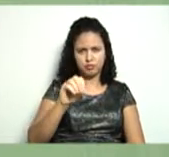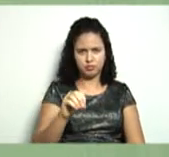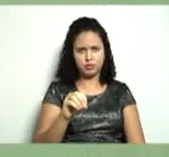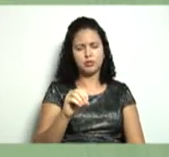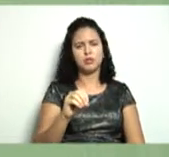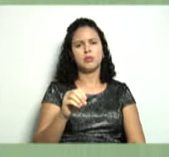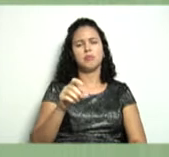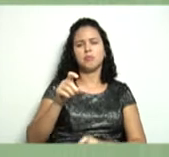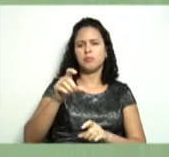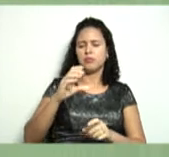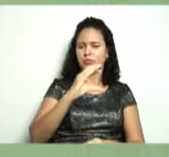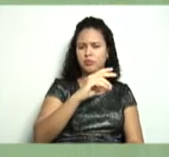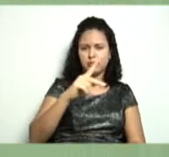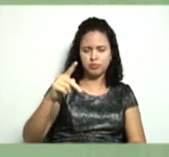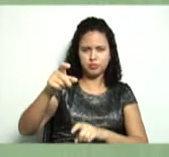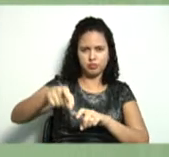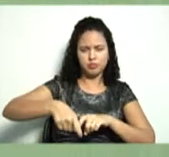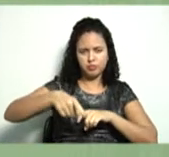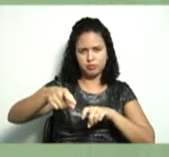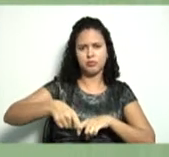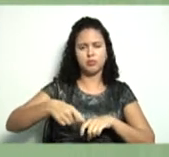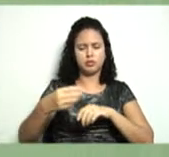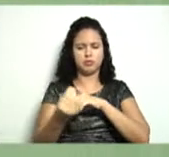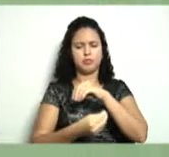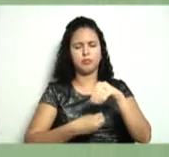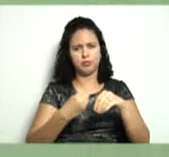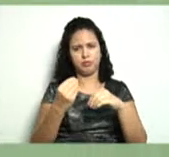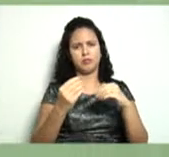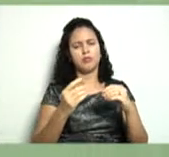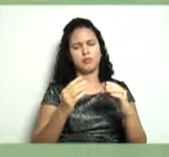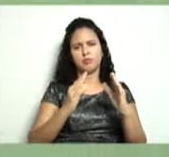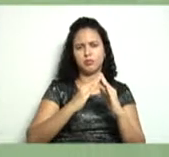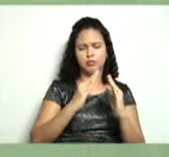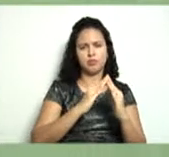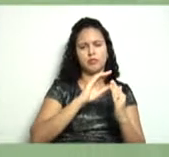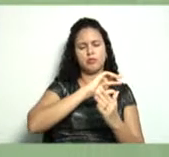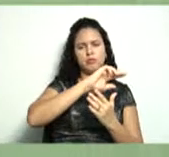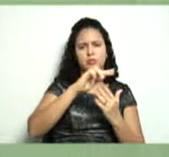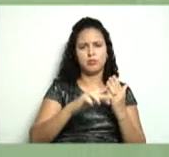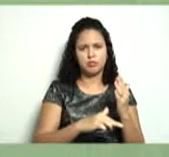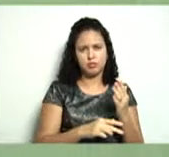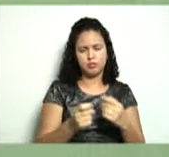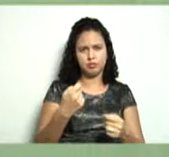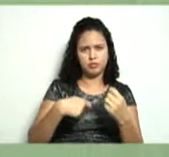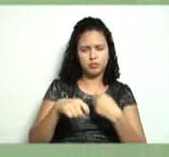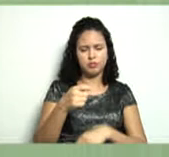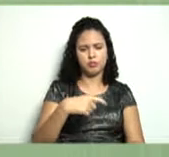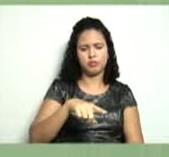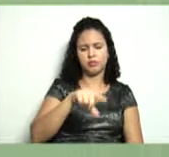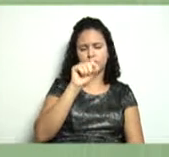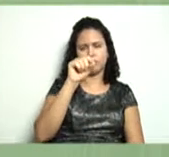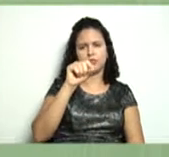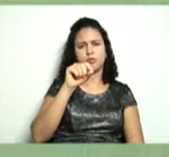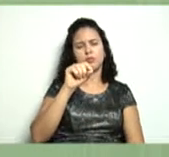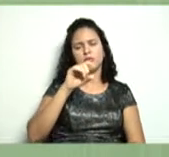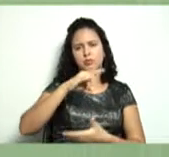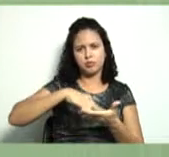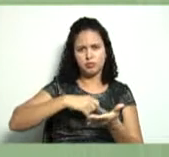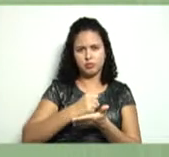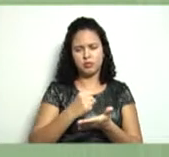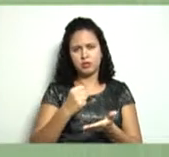cooperativas agrícolas, mistas e as de habitação, os administradores eleitos ou contratados não serão